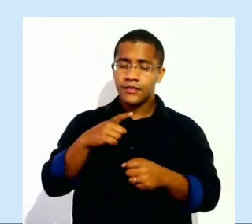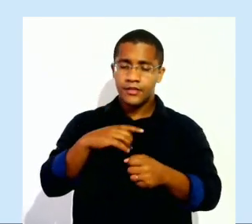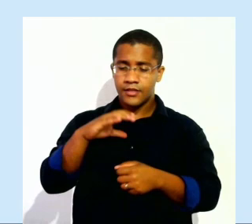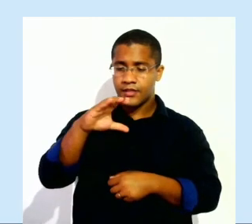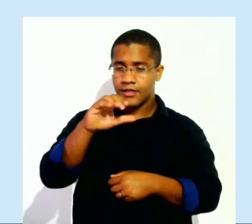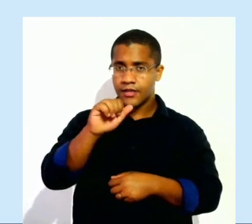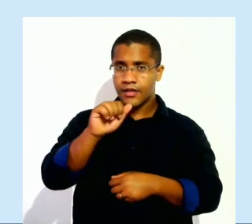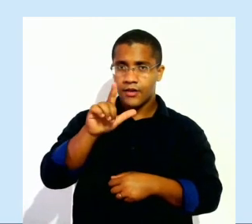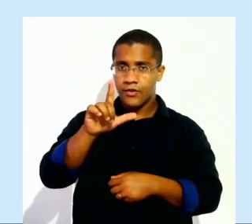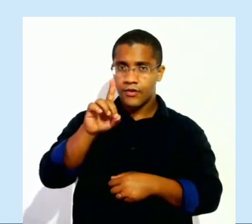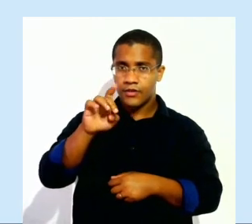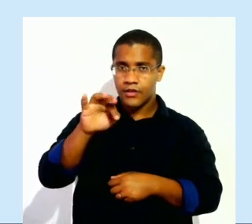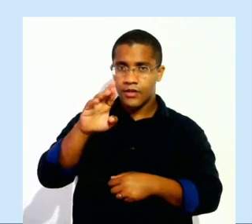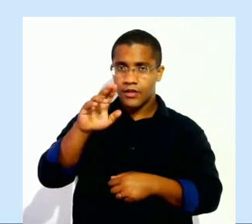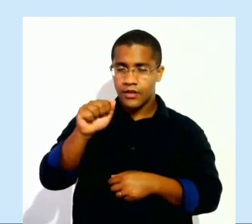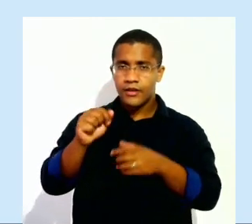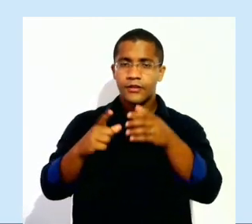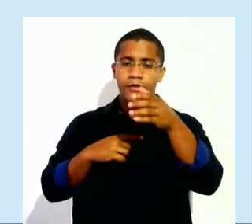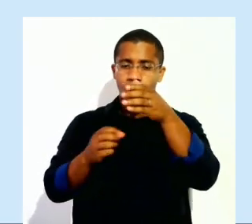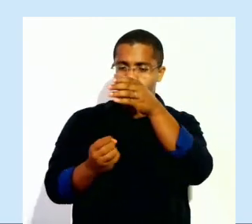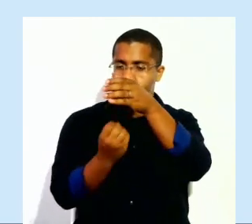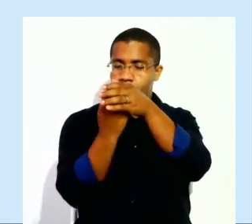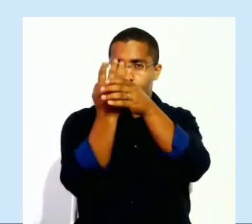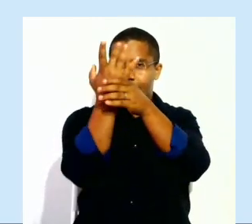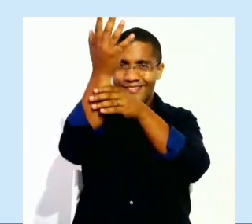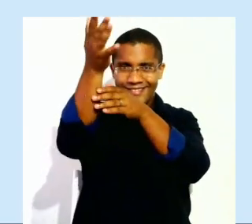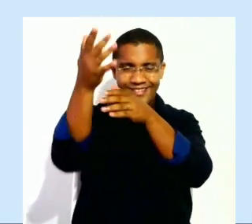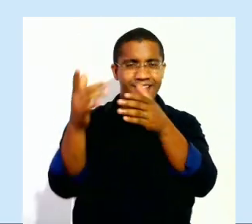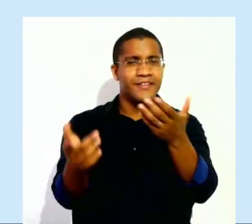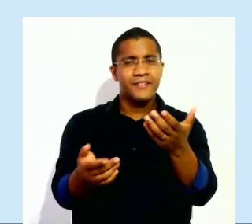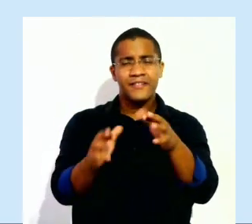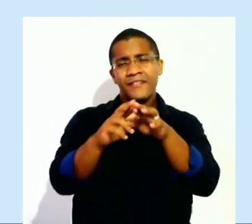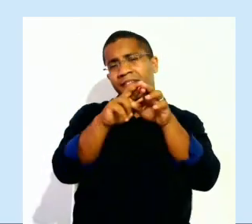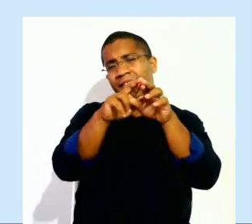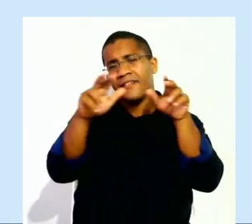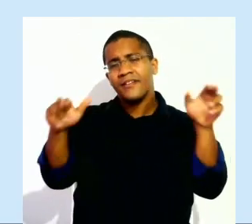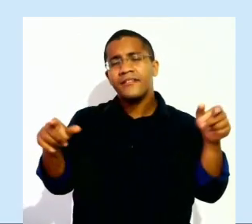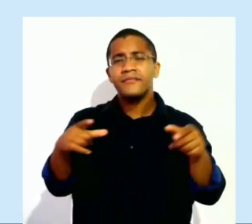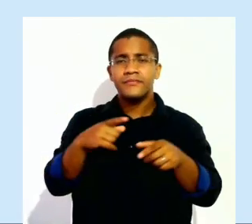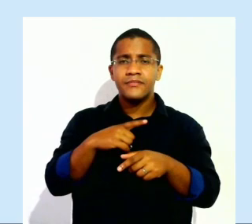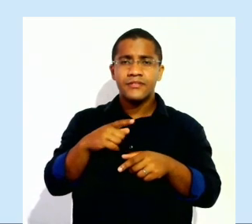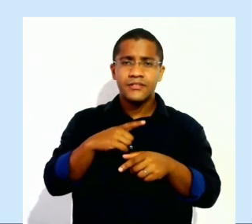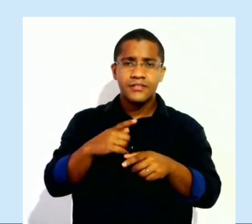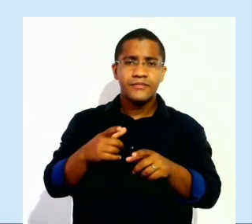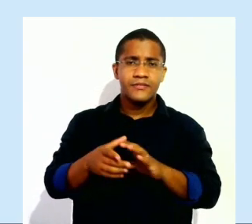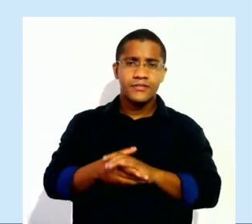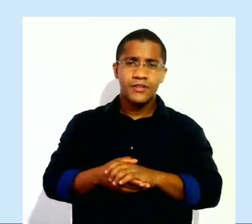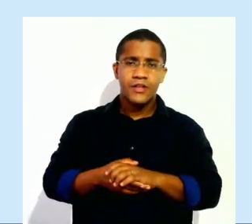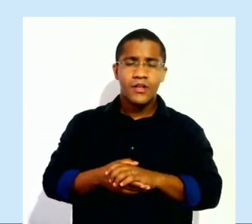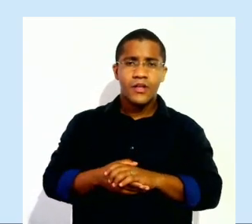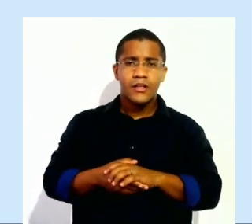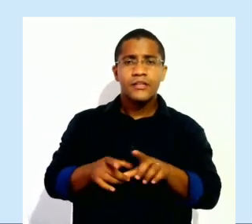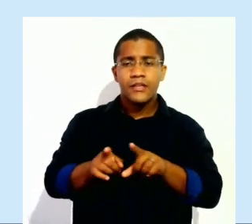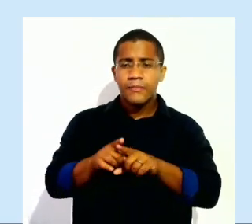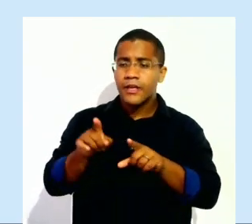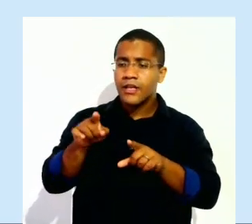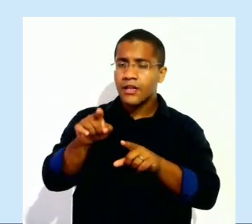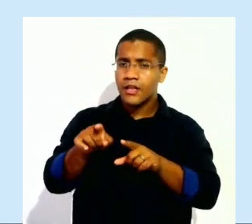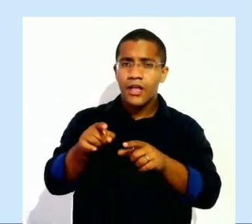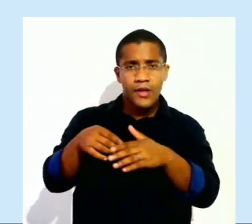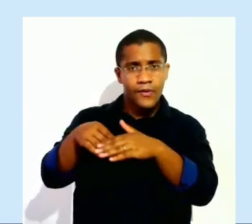as caldeiras, as chaminés, os sacos de casas e precipitados ou tanques